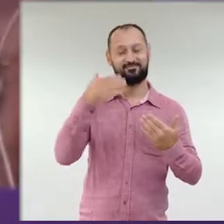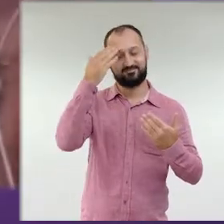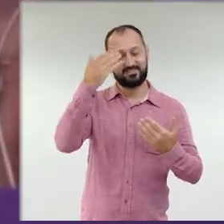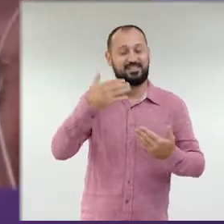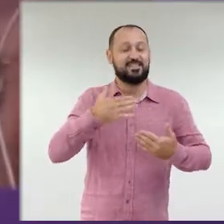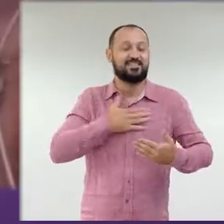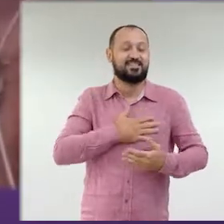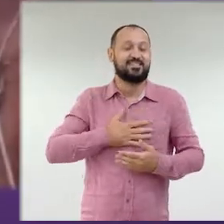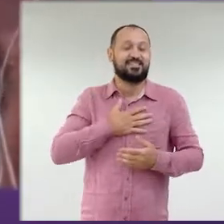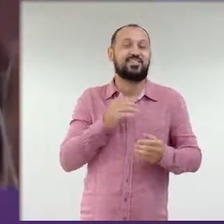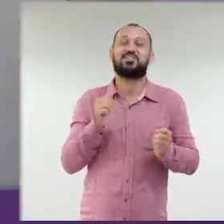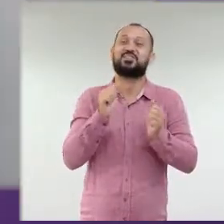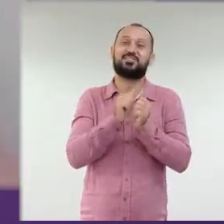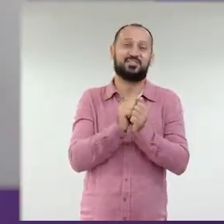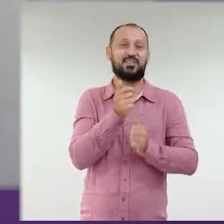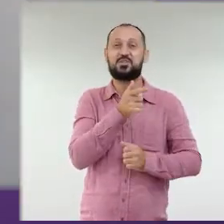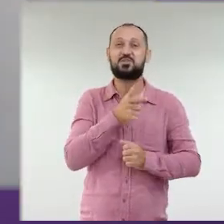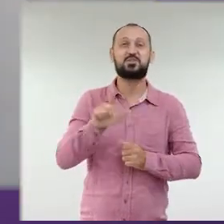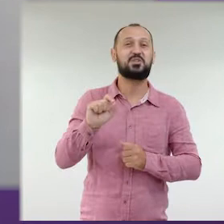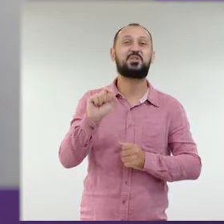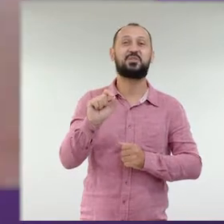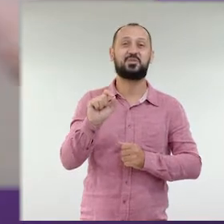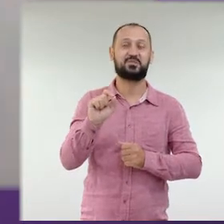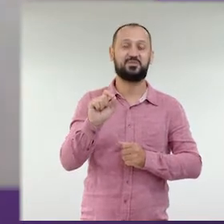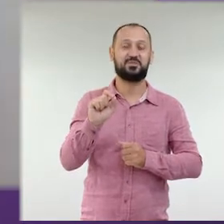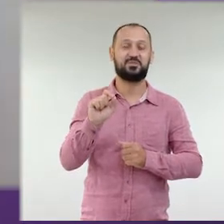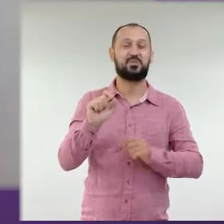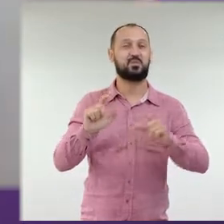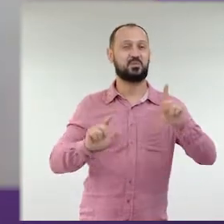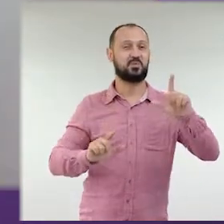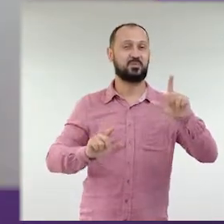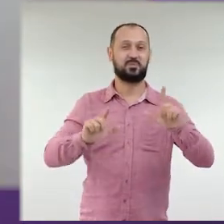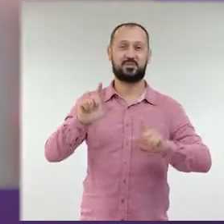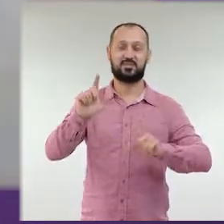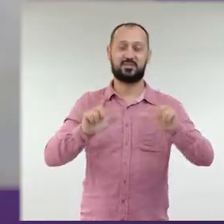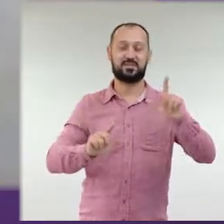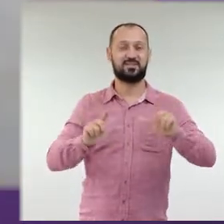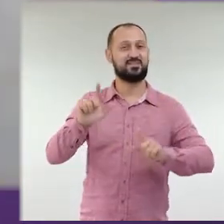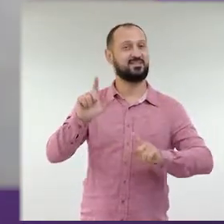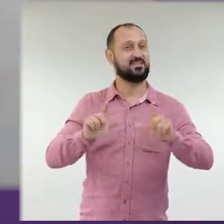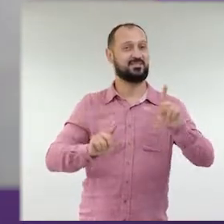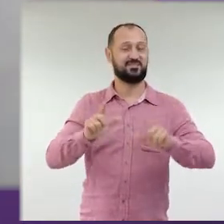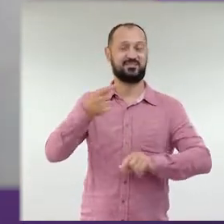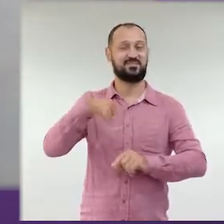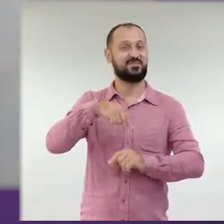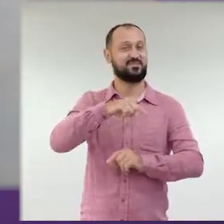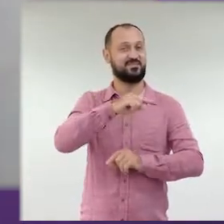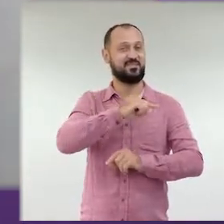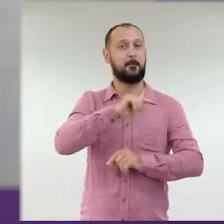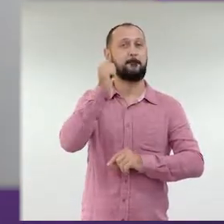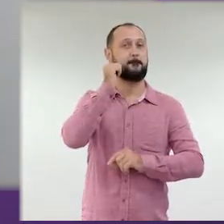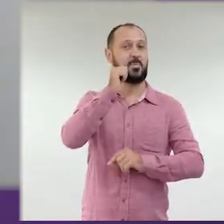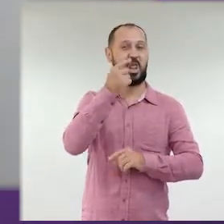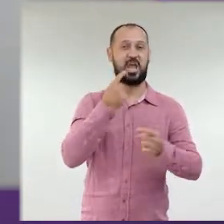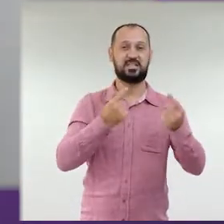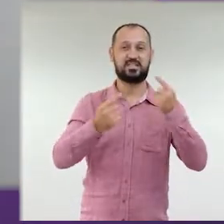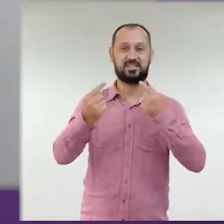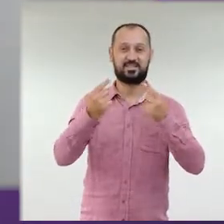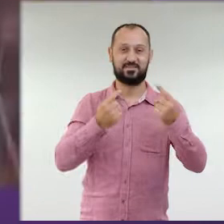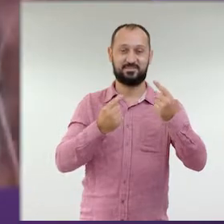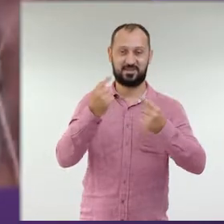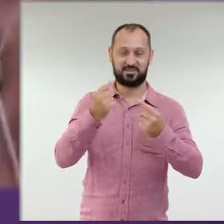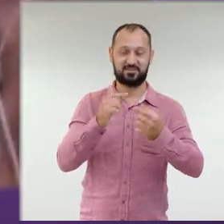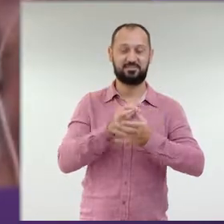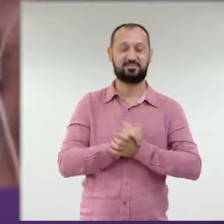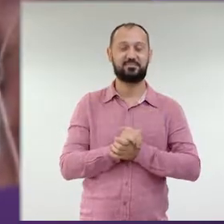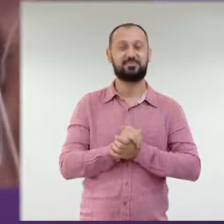um prazer estar aqui com vocês mais uma vez em mais uma edição do nosso programa Mulheres em